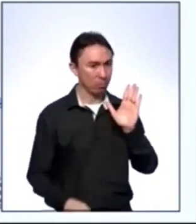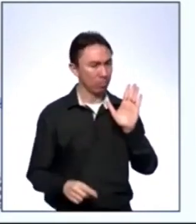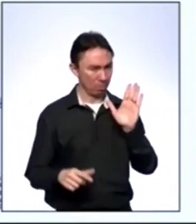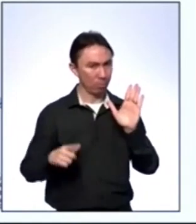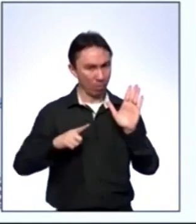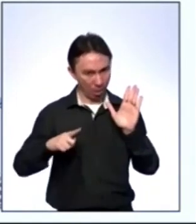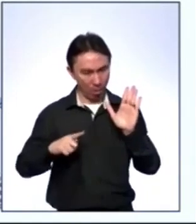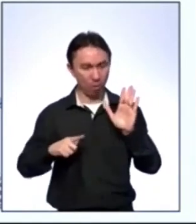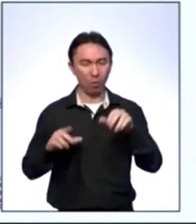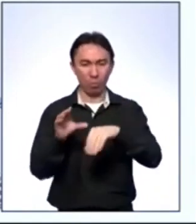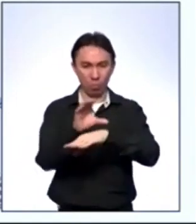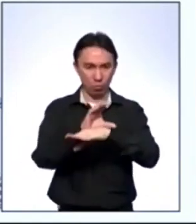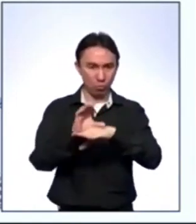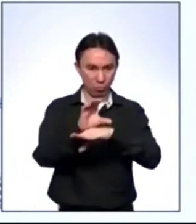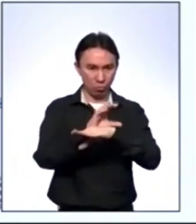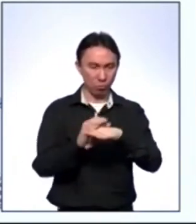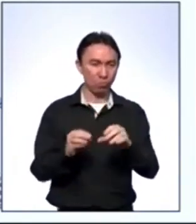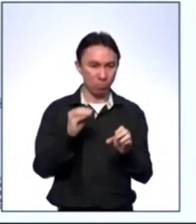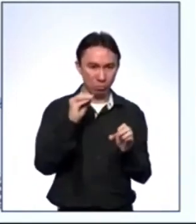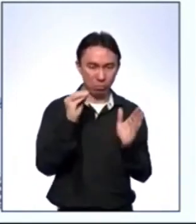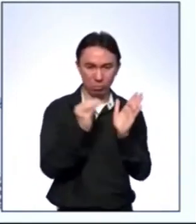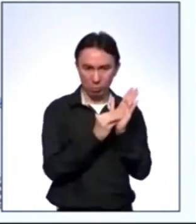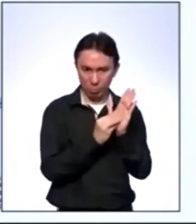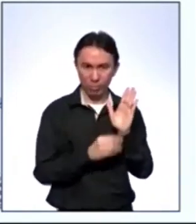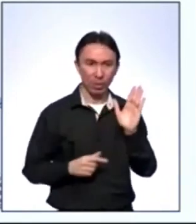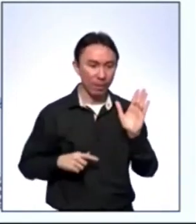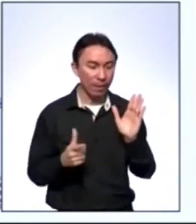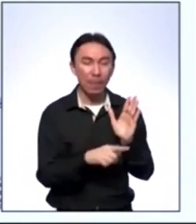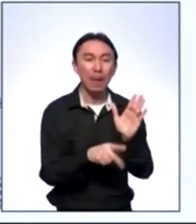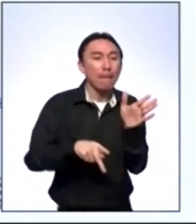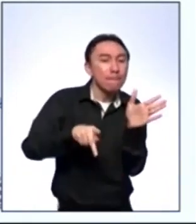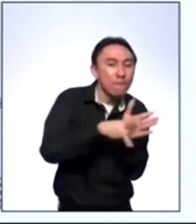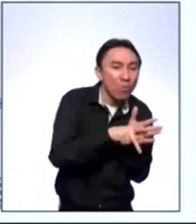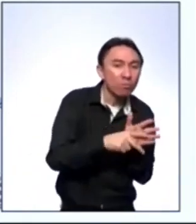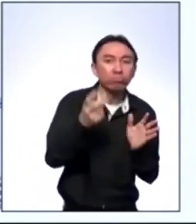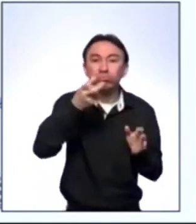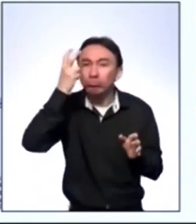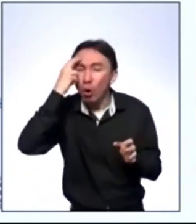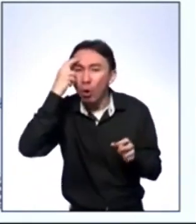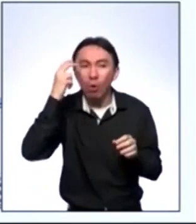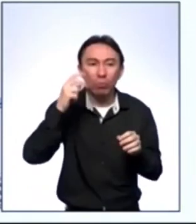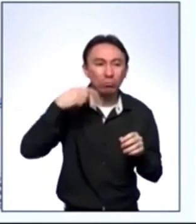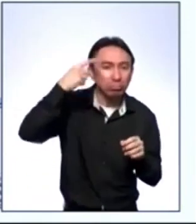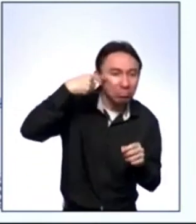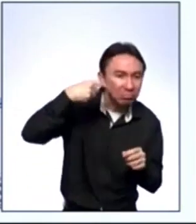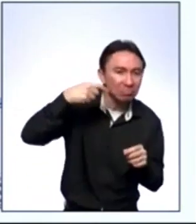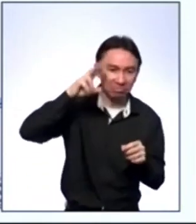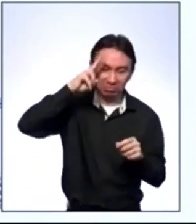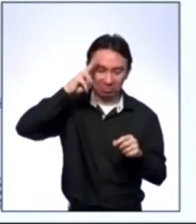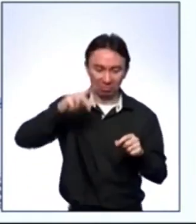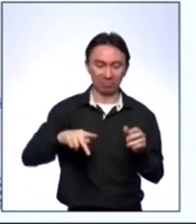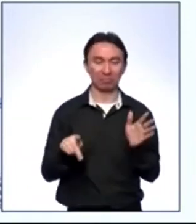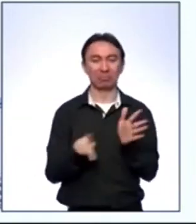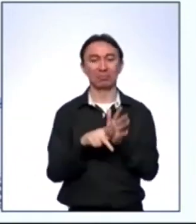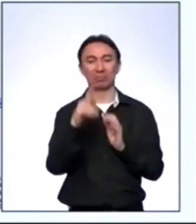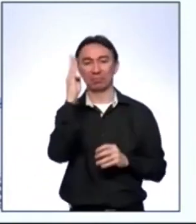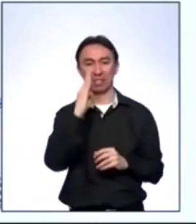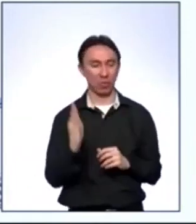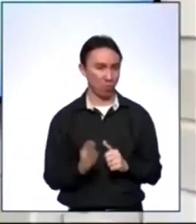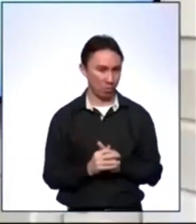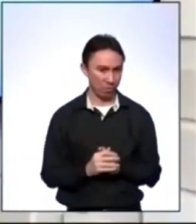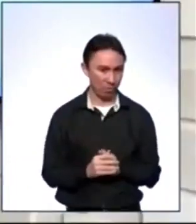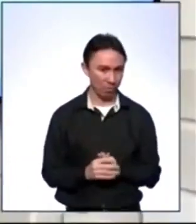isso, o patrimônio histórico e artístico brasileiro. Vamos repetir.